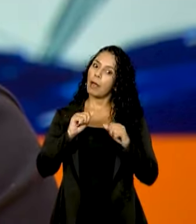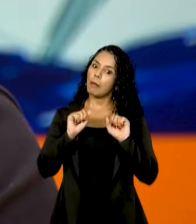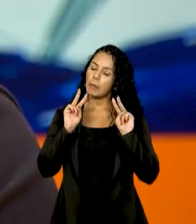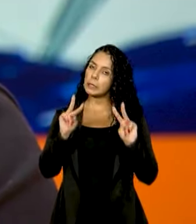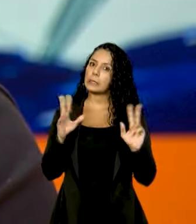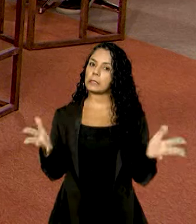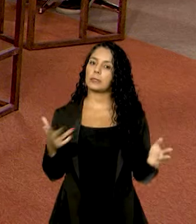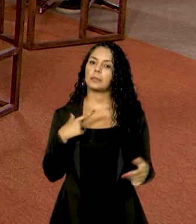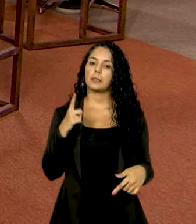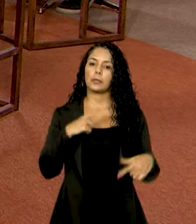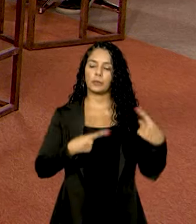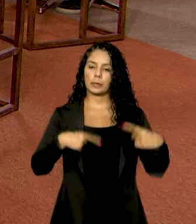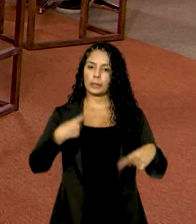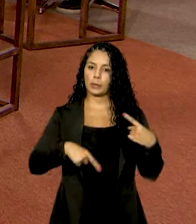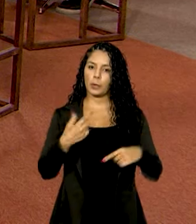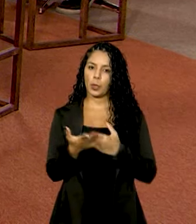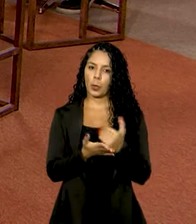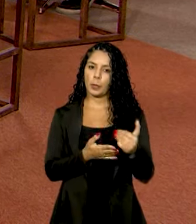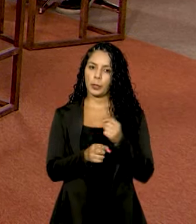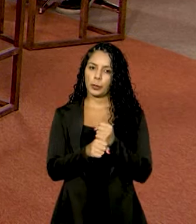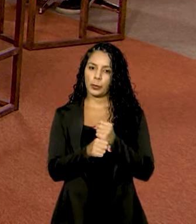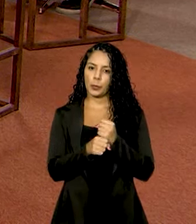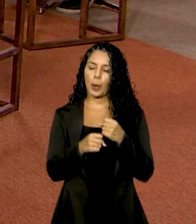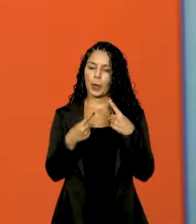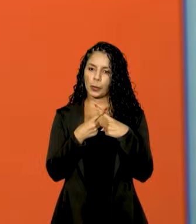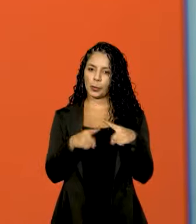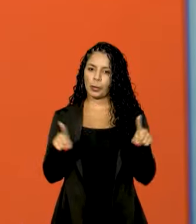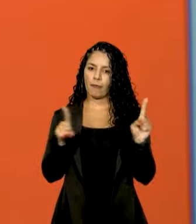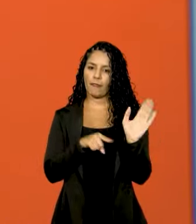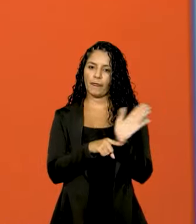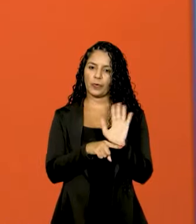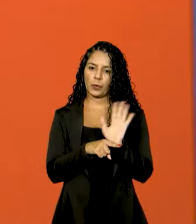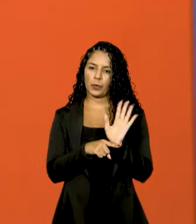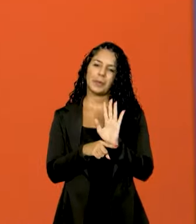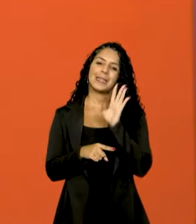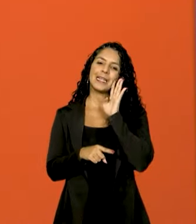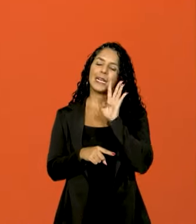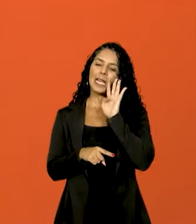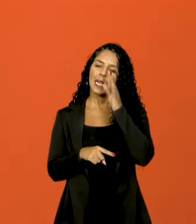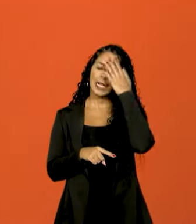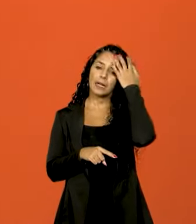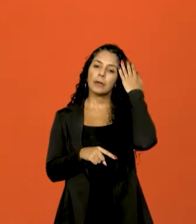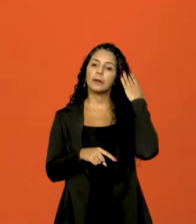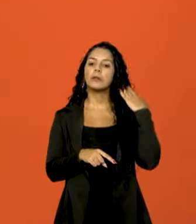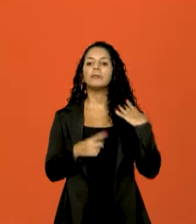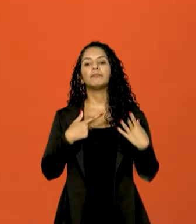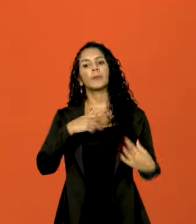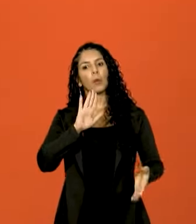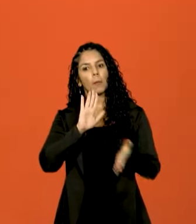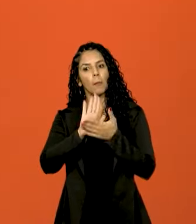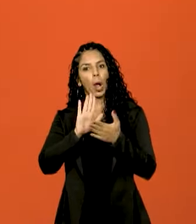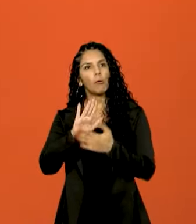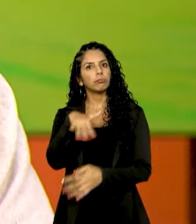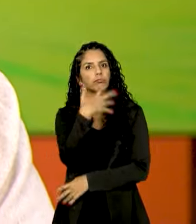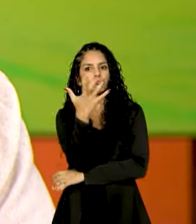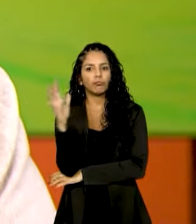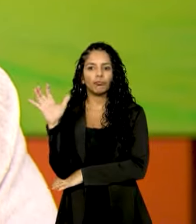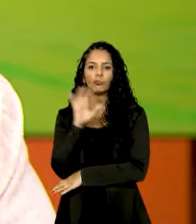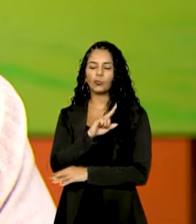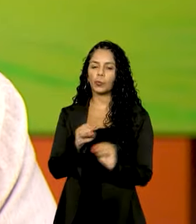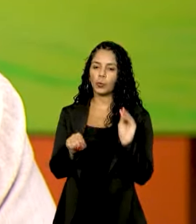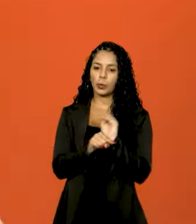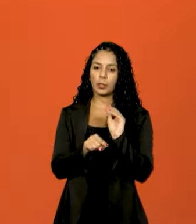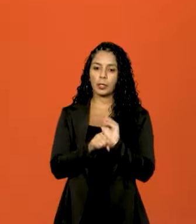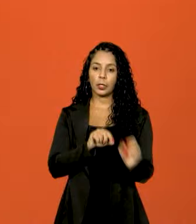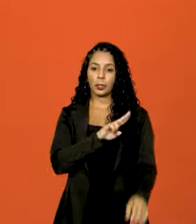Tem que falar, preste atenção. Um debate no começo do ano. Eu estreiei um filme super legal, com uma pauta ambiental super interessante, que se